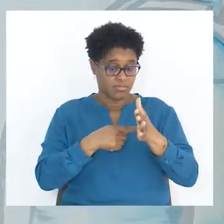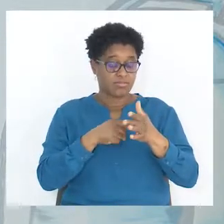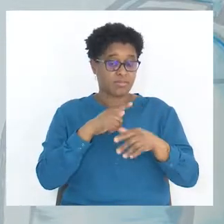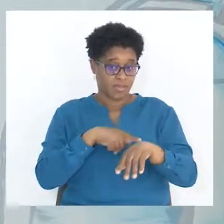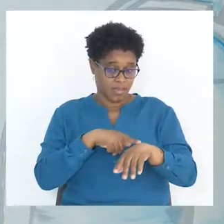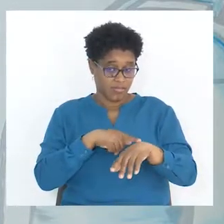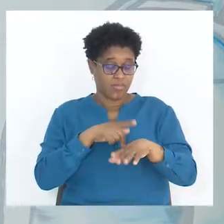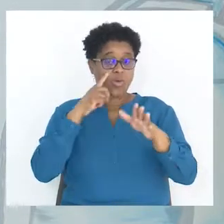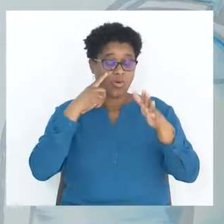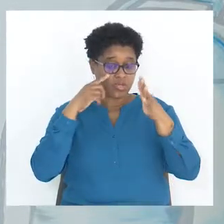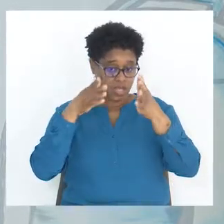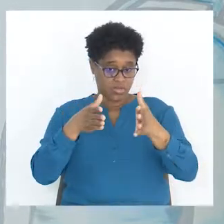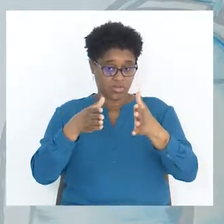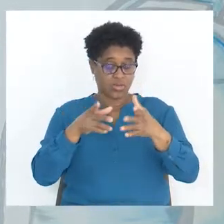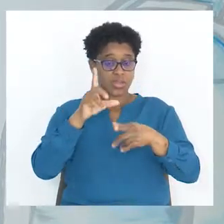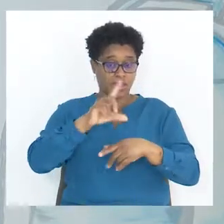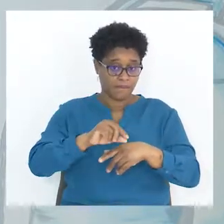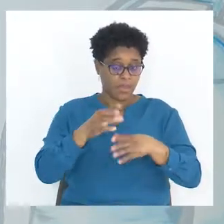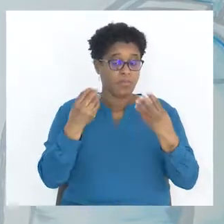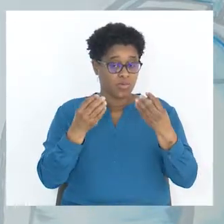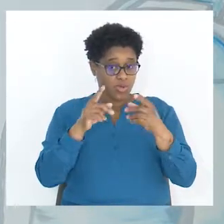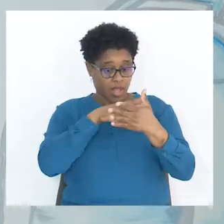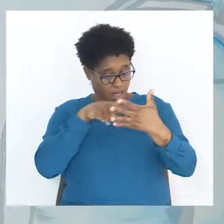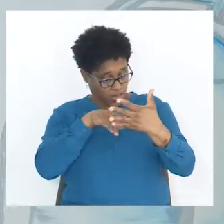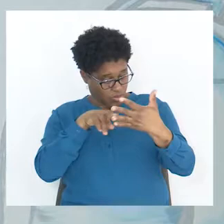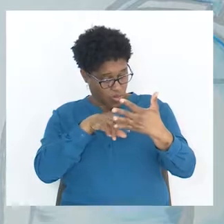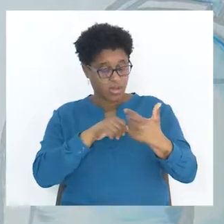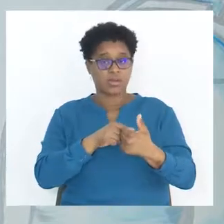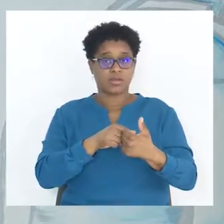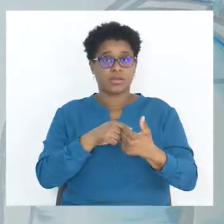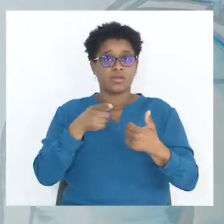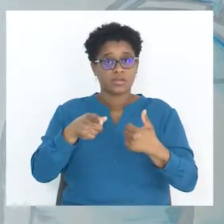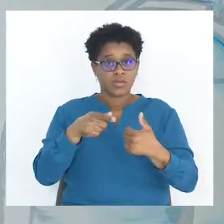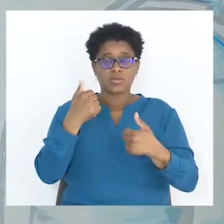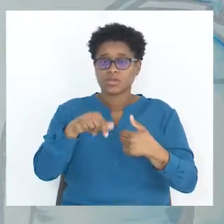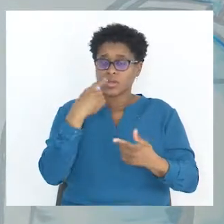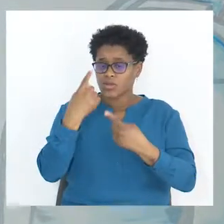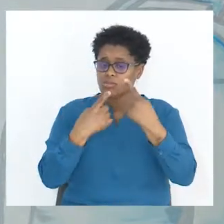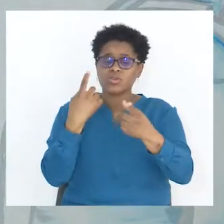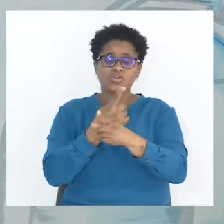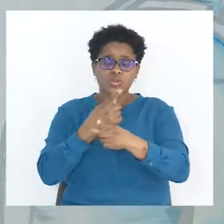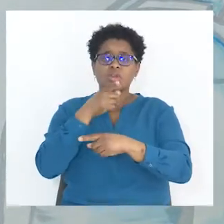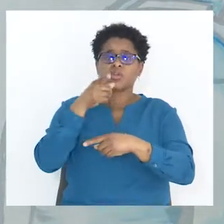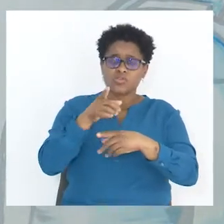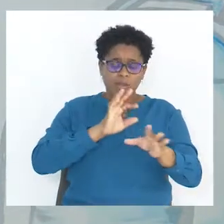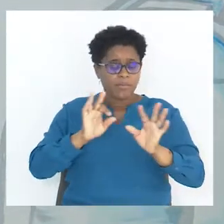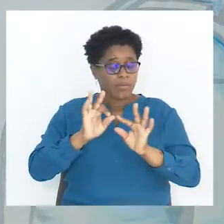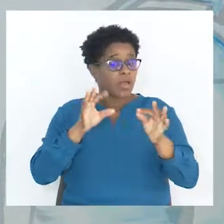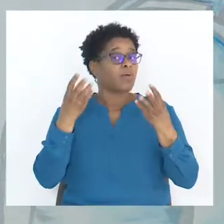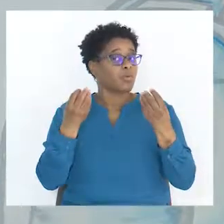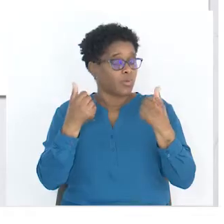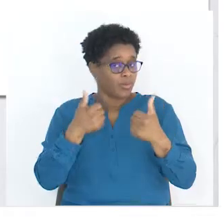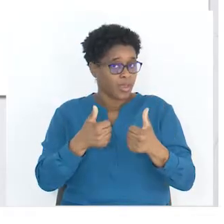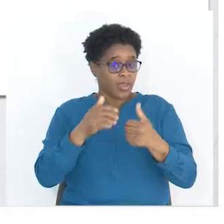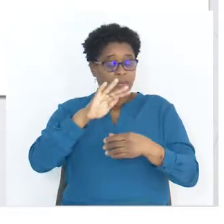tempo, requer concentração e requer muita leitura. Por isso há algumas coisinhas que tu vais ter que treinarem muito